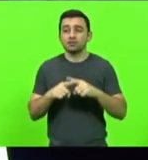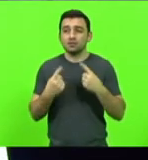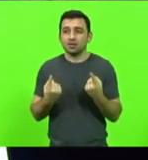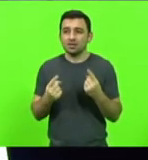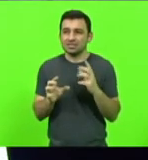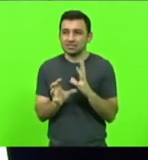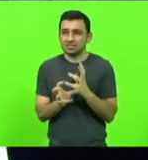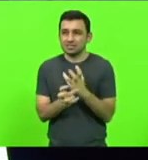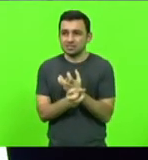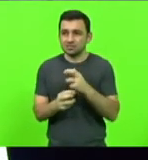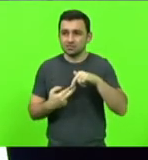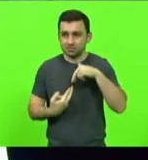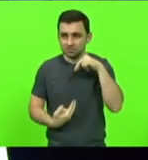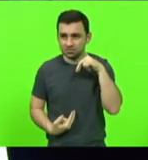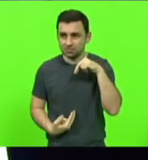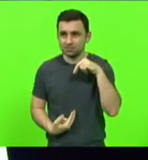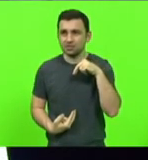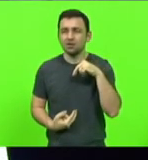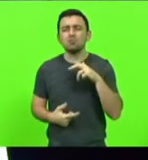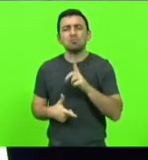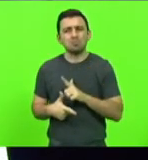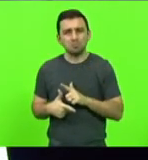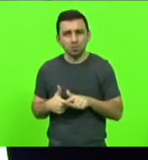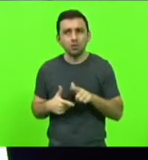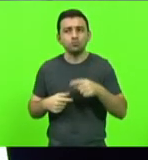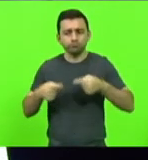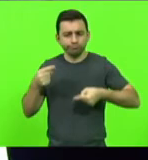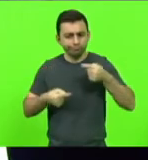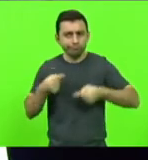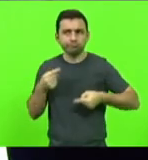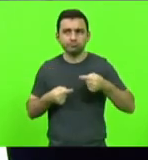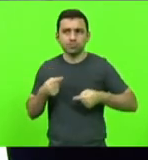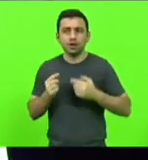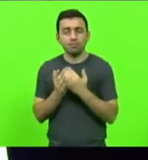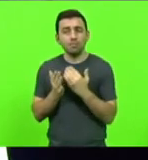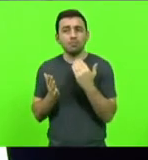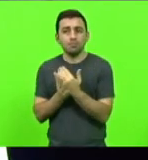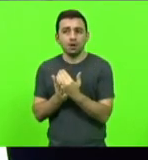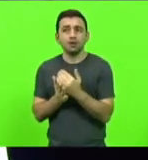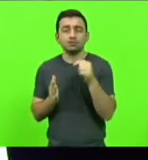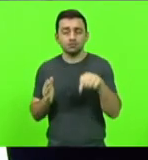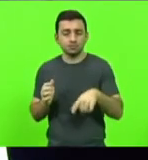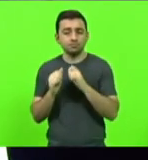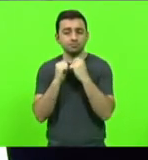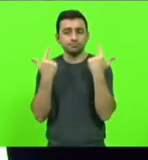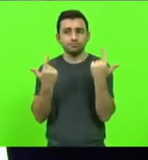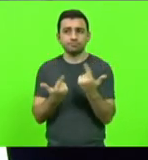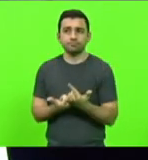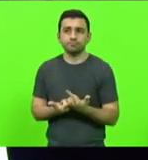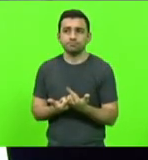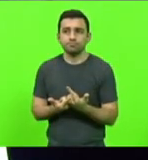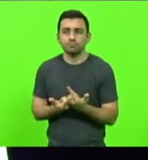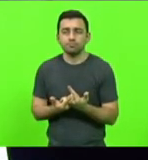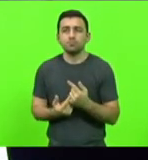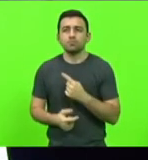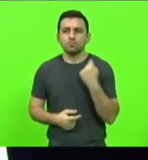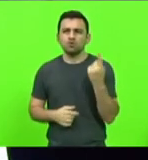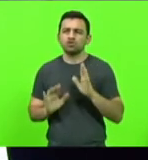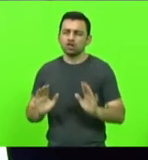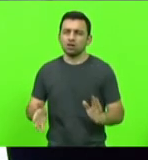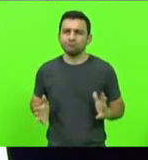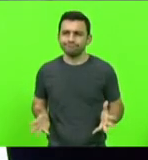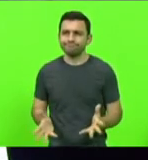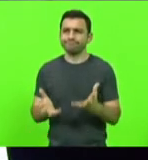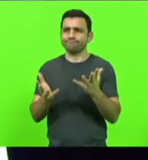muscular espinhal tem sido bastante debatida, inclusive nesta casa. Nós também enaltecemos o